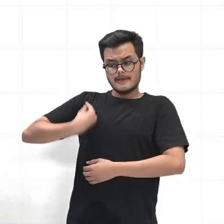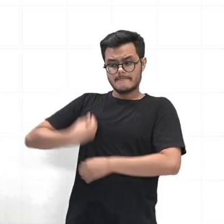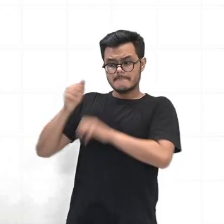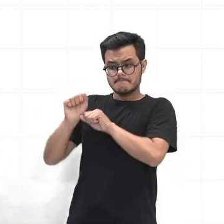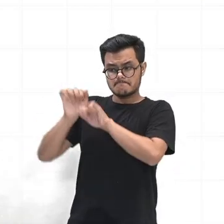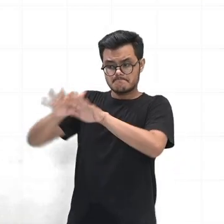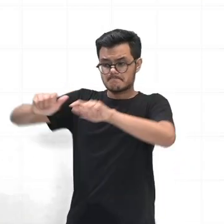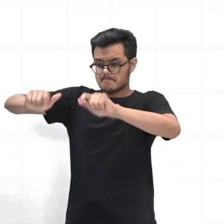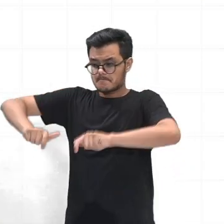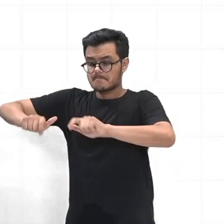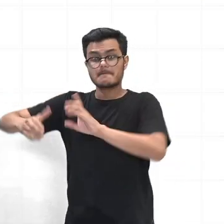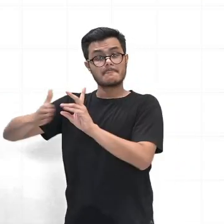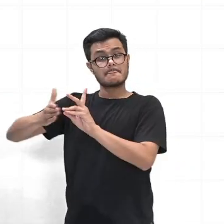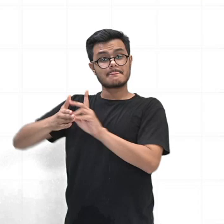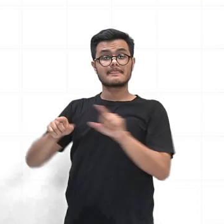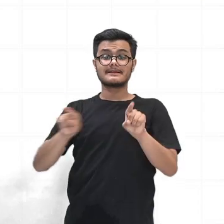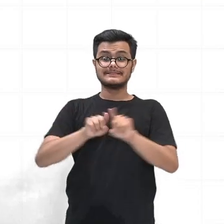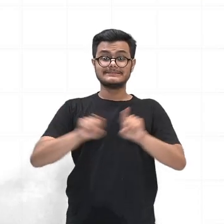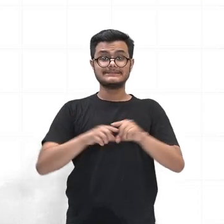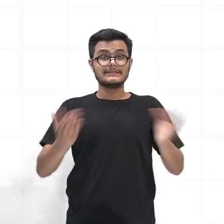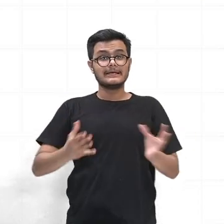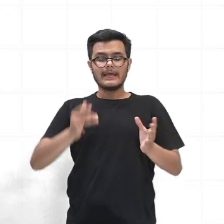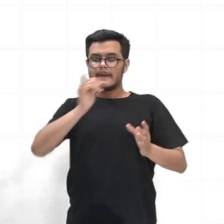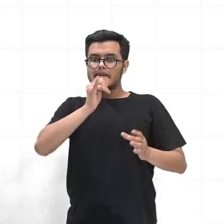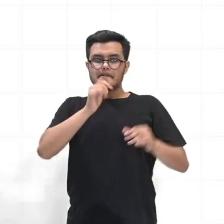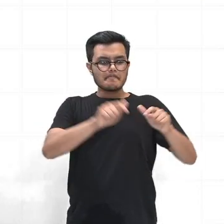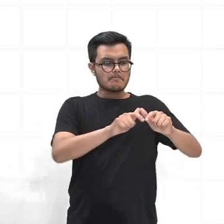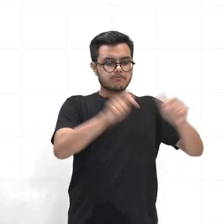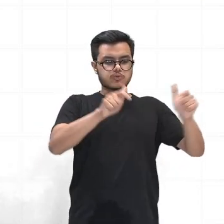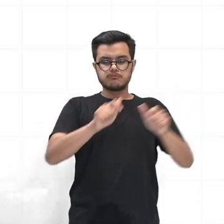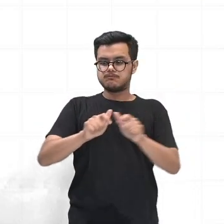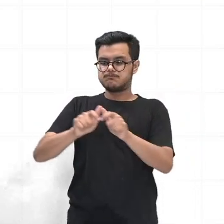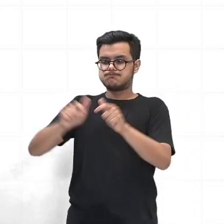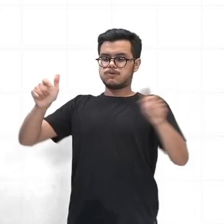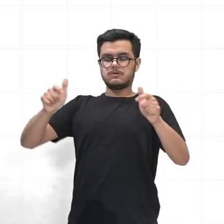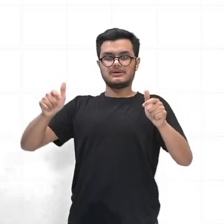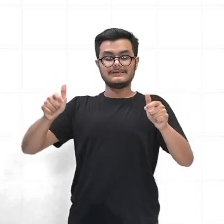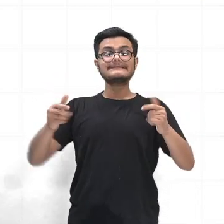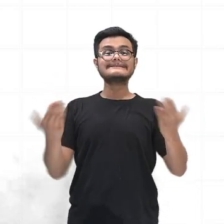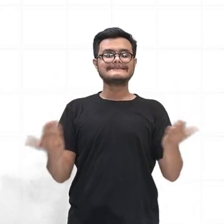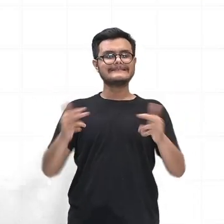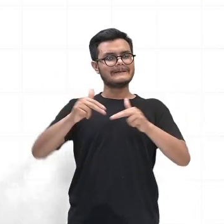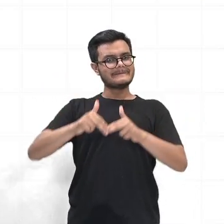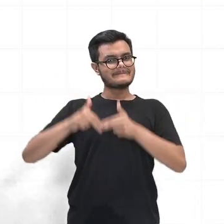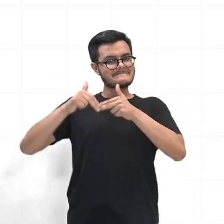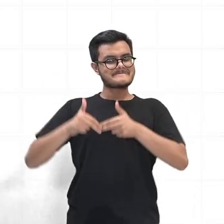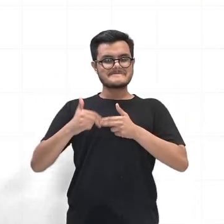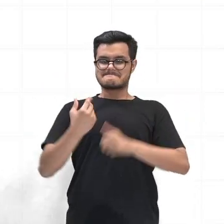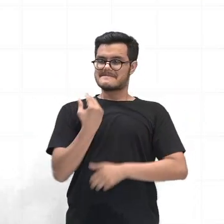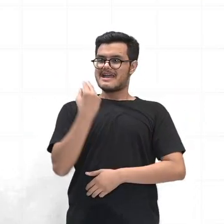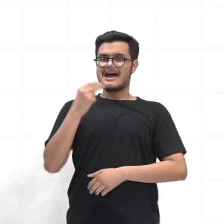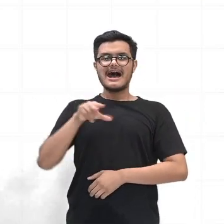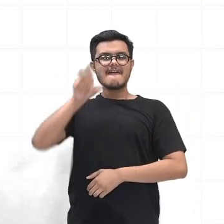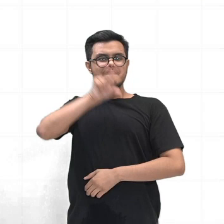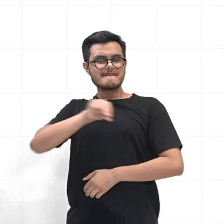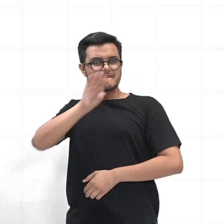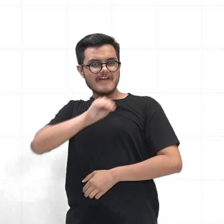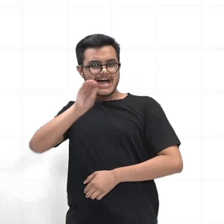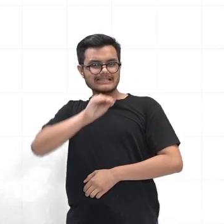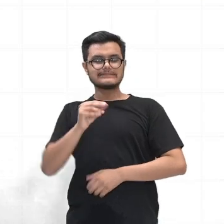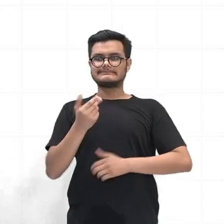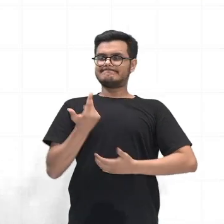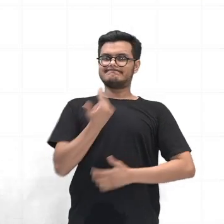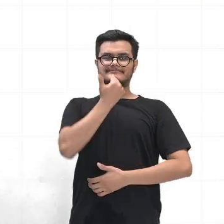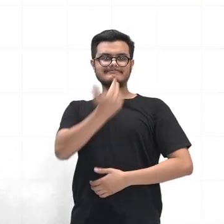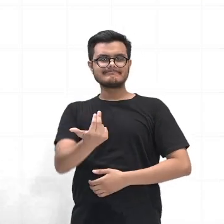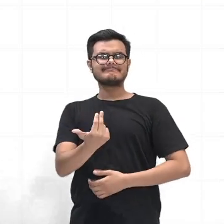a identidade também de cada grupo étnico. Por isso, a língua desempenhava ali um papel